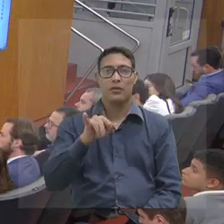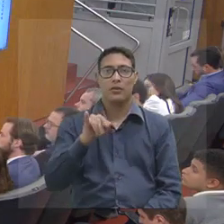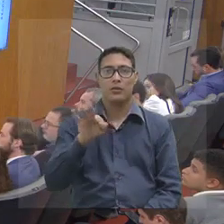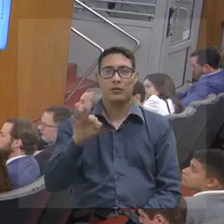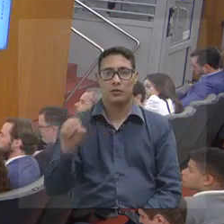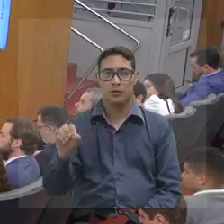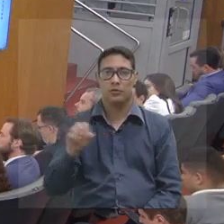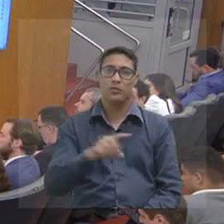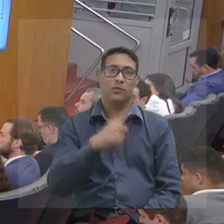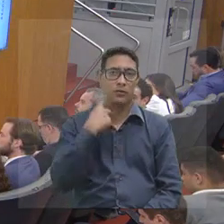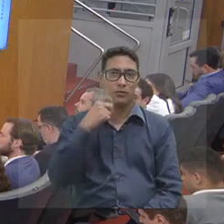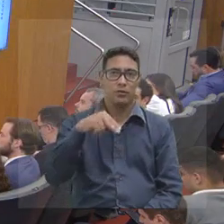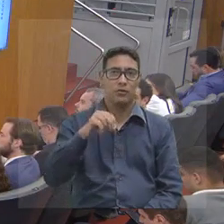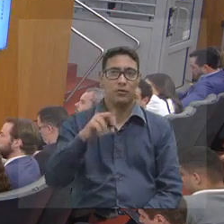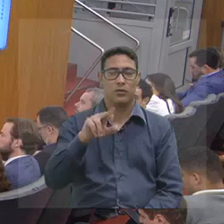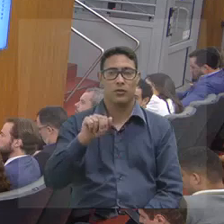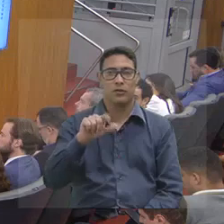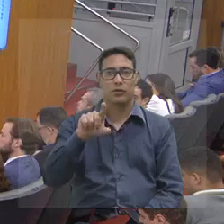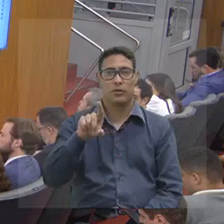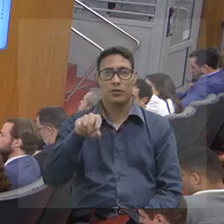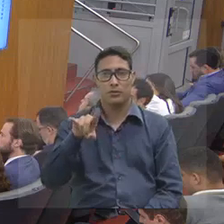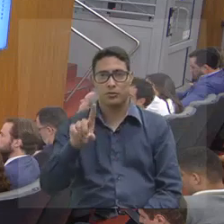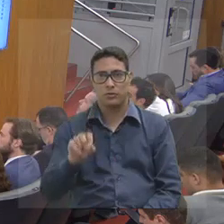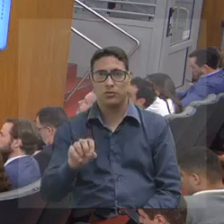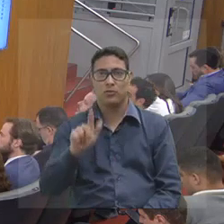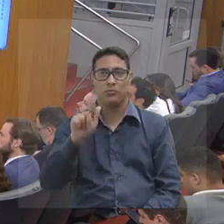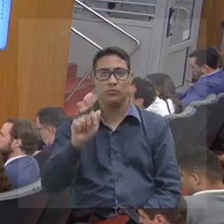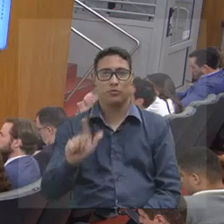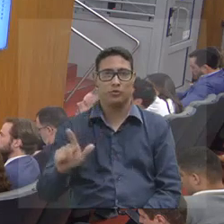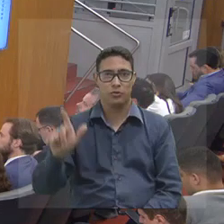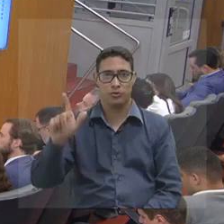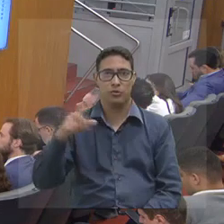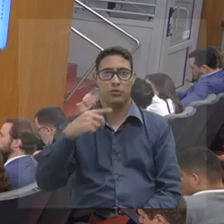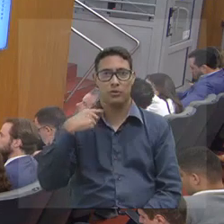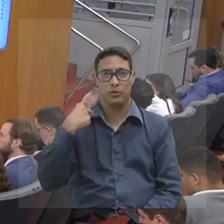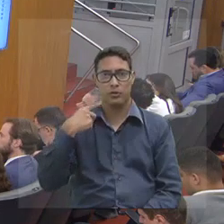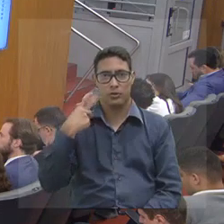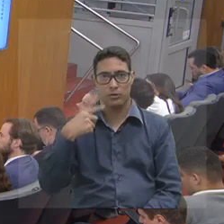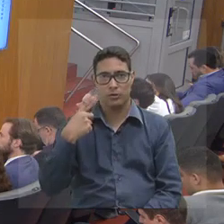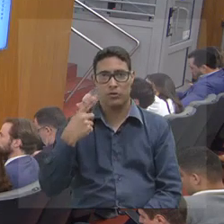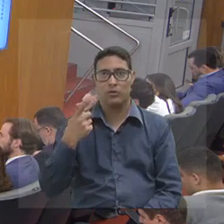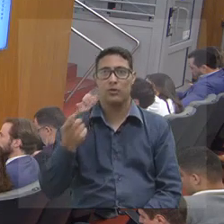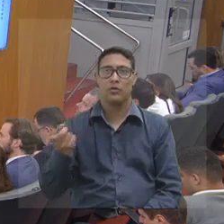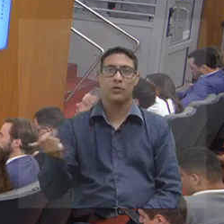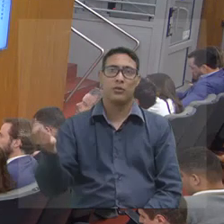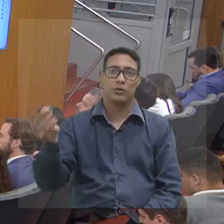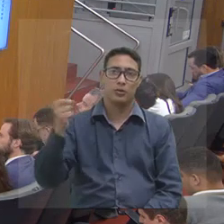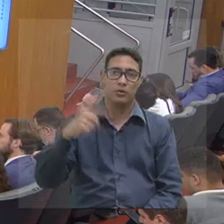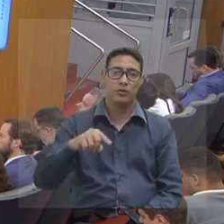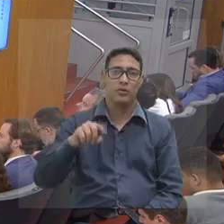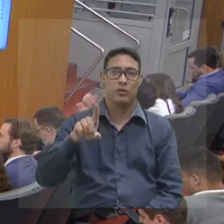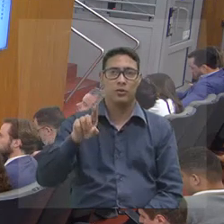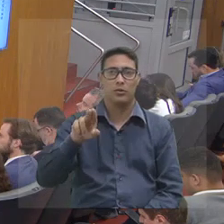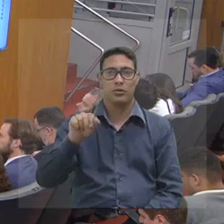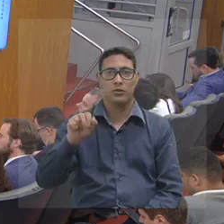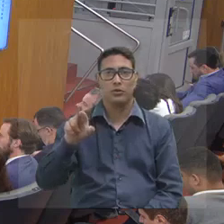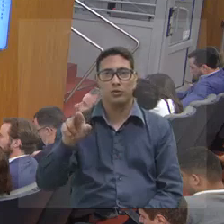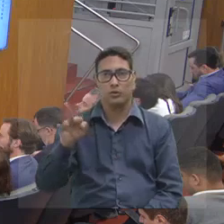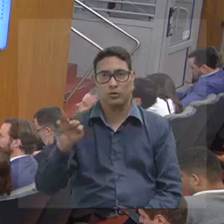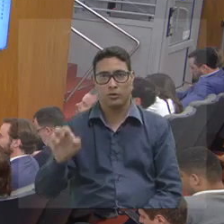Deputado Noraldino Deputado Gil Pereira é a nossa deputada do aço ali no canto Deputado Duarte mexia